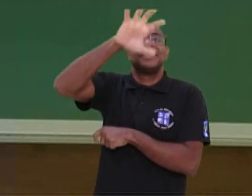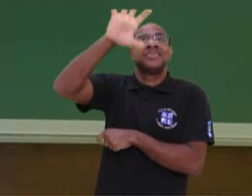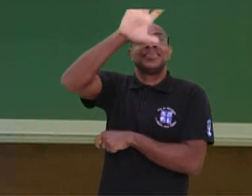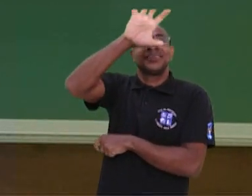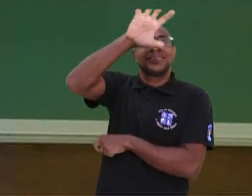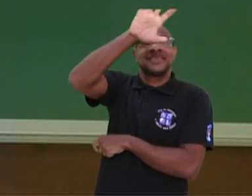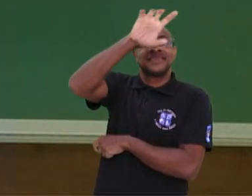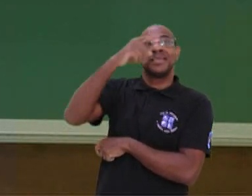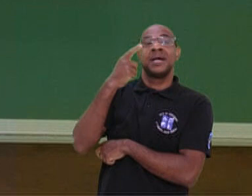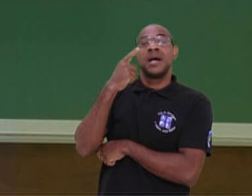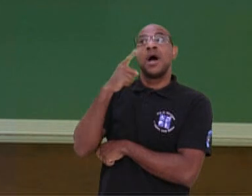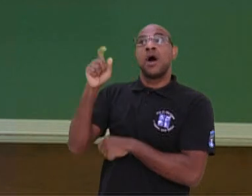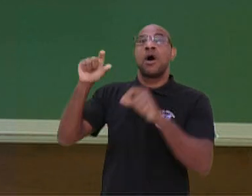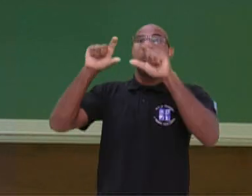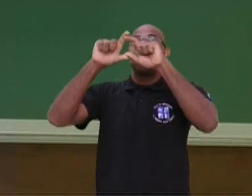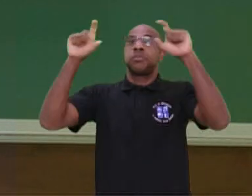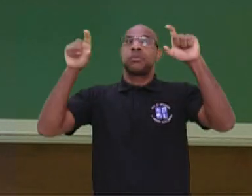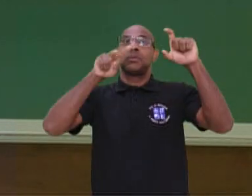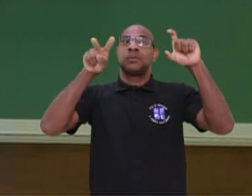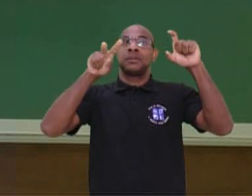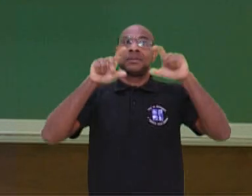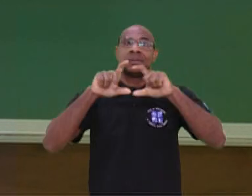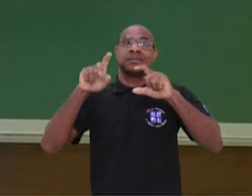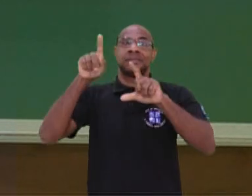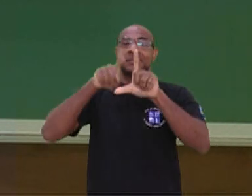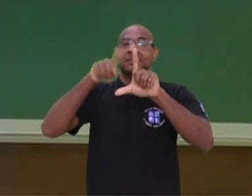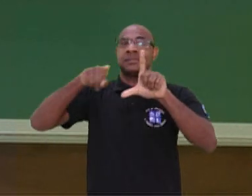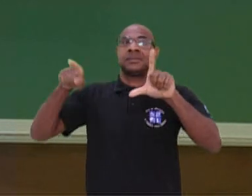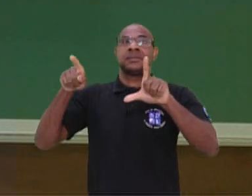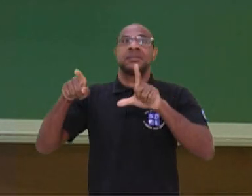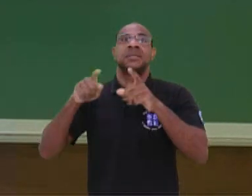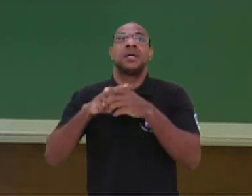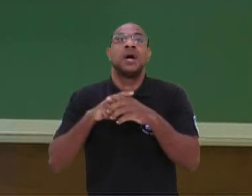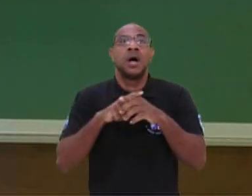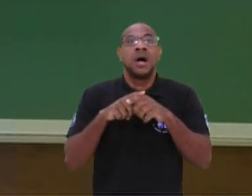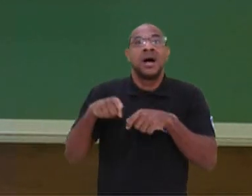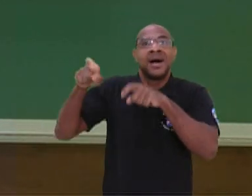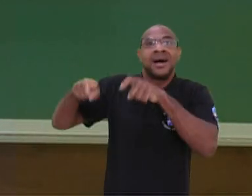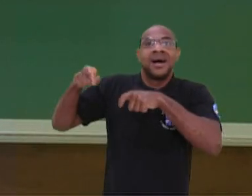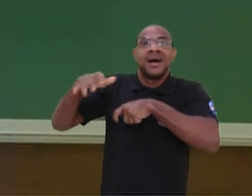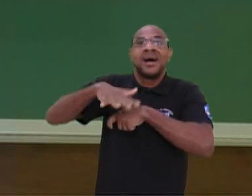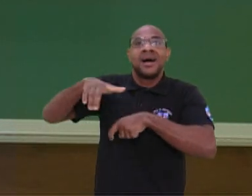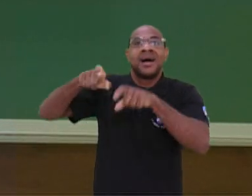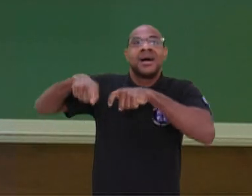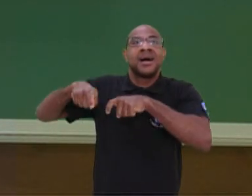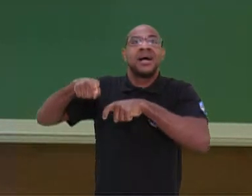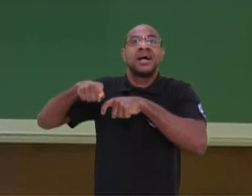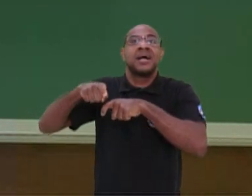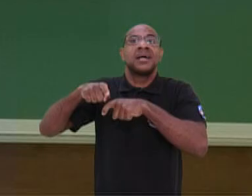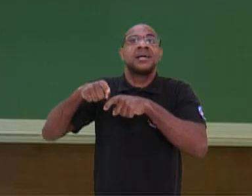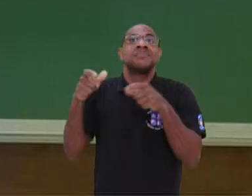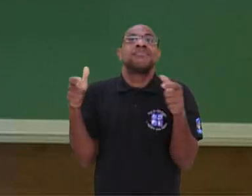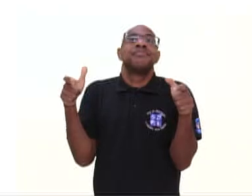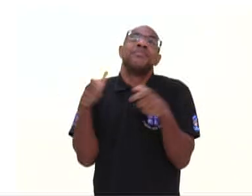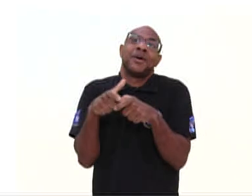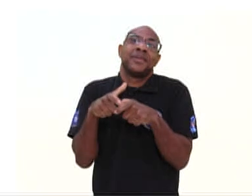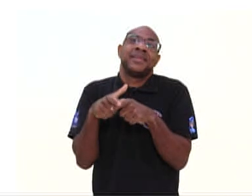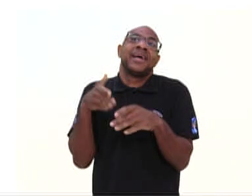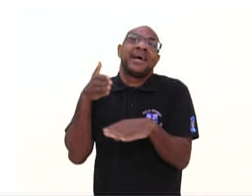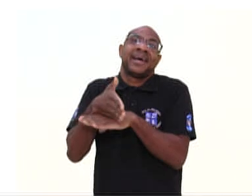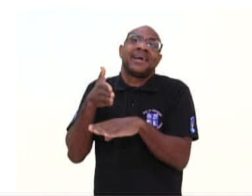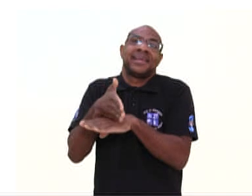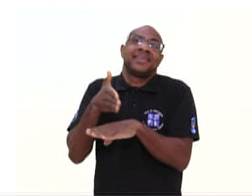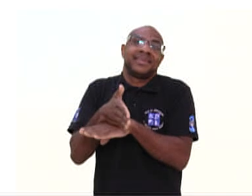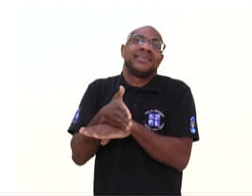neste fragmento do texto, do gráfico, né? A zona rural é a que menos tem acesso à internet. Eu